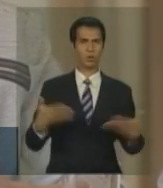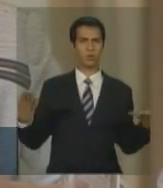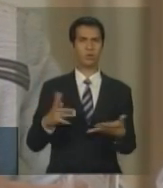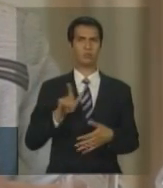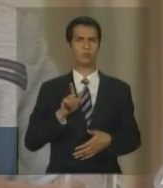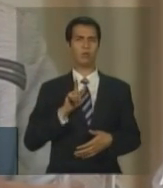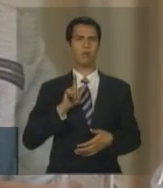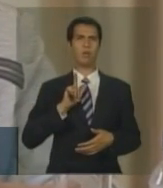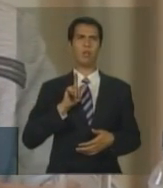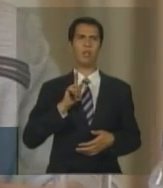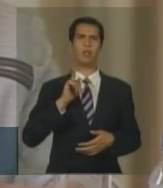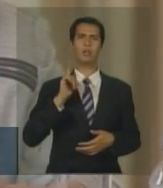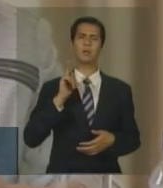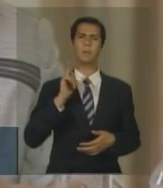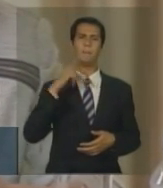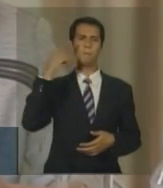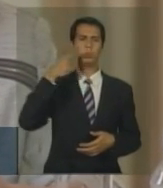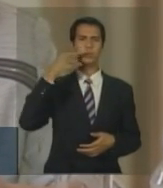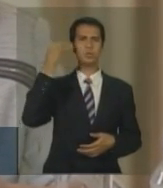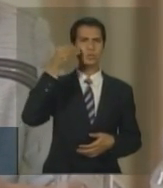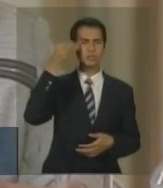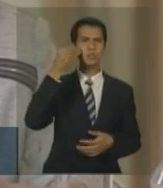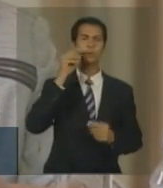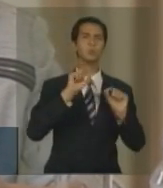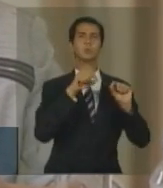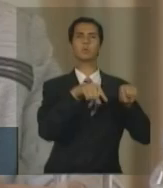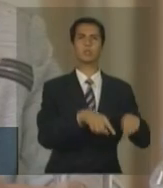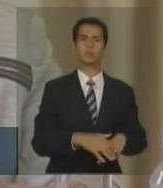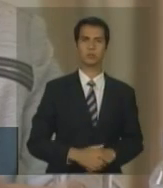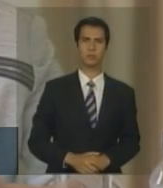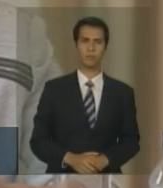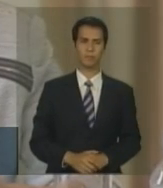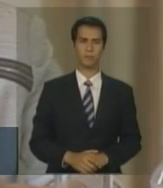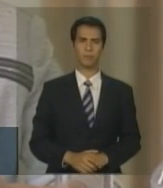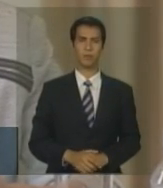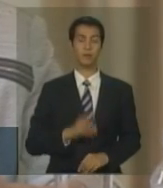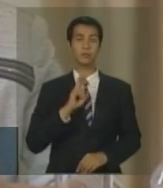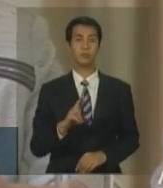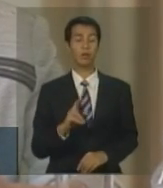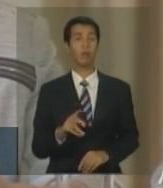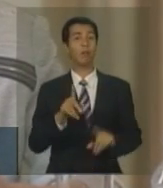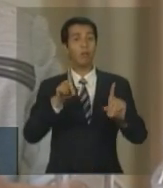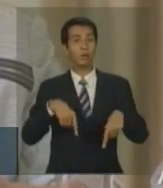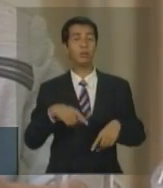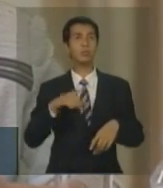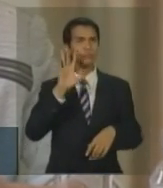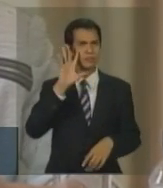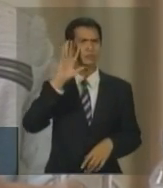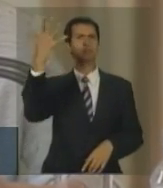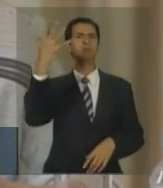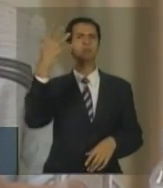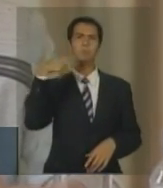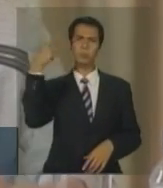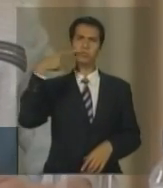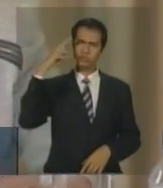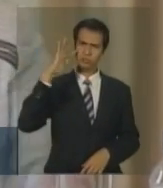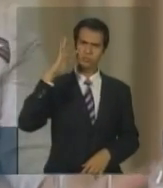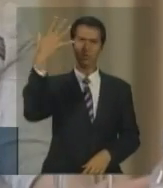recursos políticos. Como que a gente pode... Decisão política. Sim. Uma delas, um dos recursos políticos é de decisão